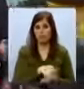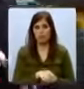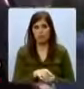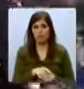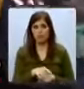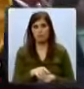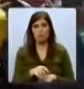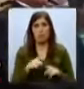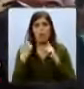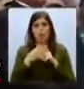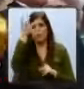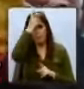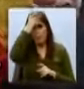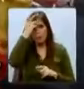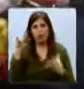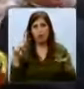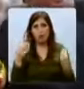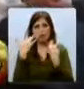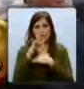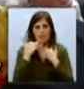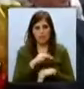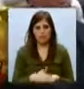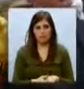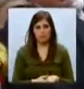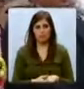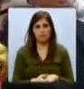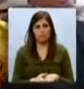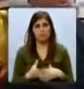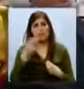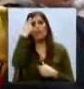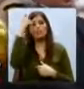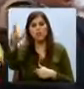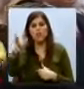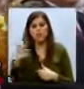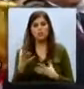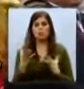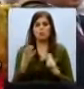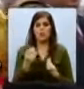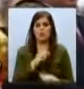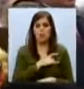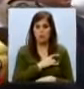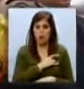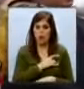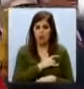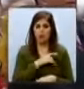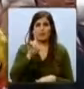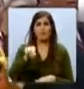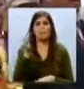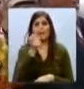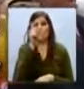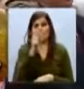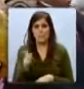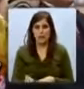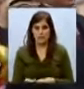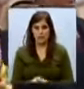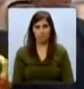de gabra cheia de felicidades cheia de sorte e muito amor